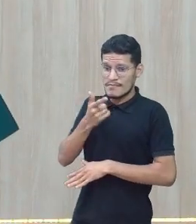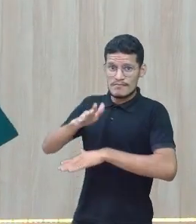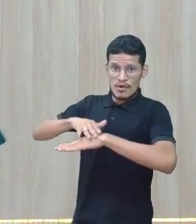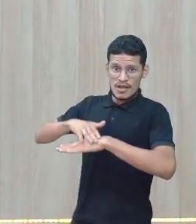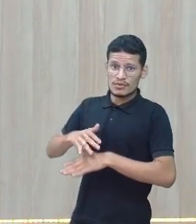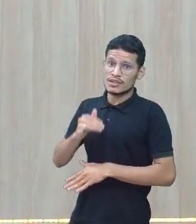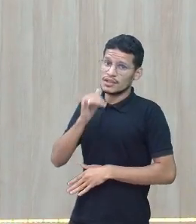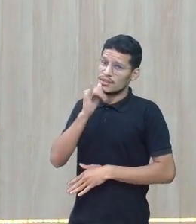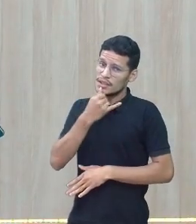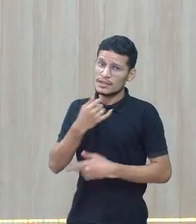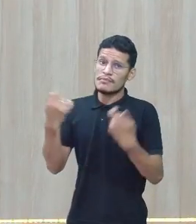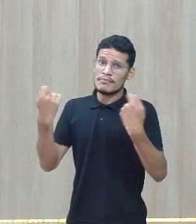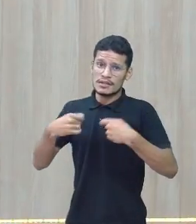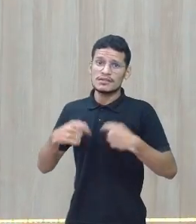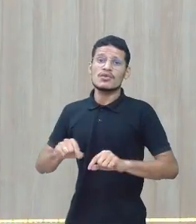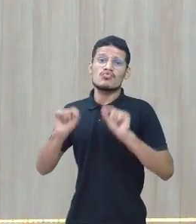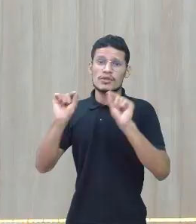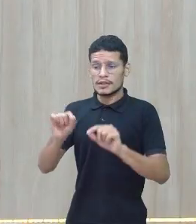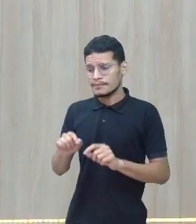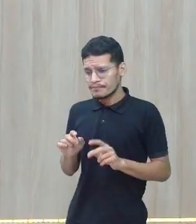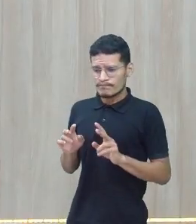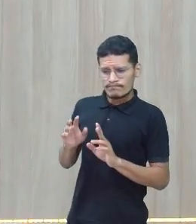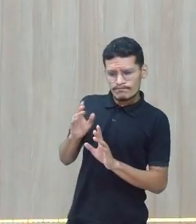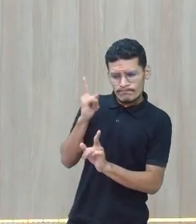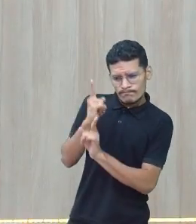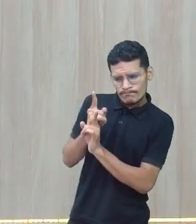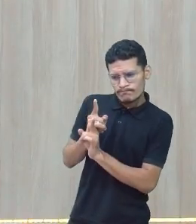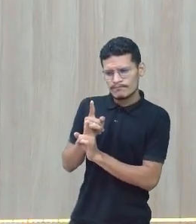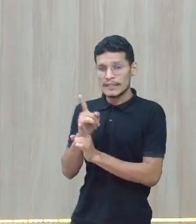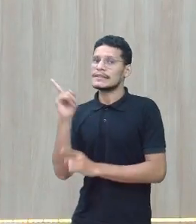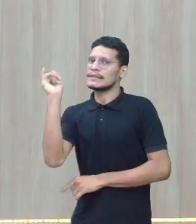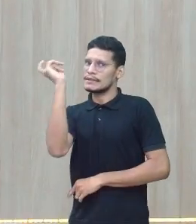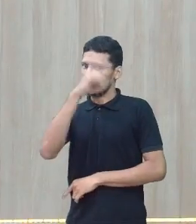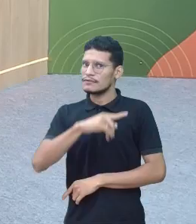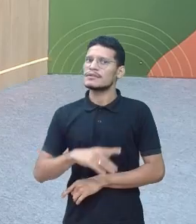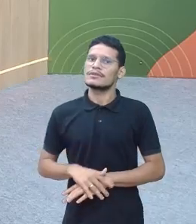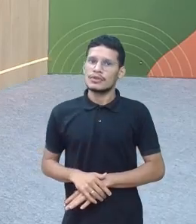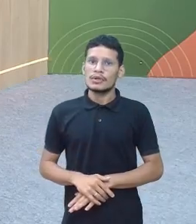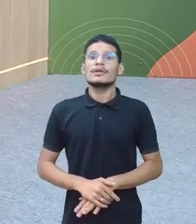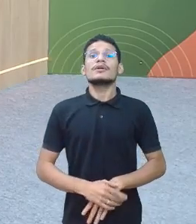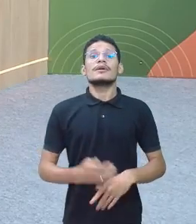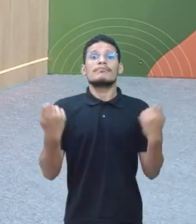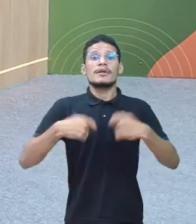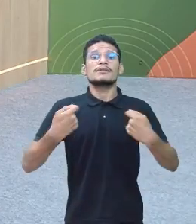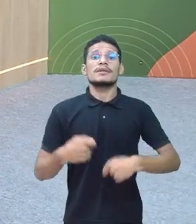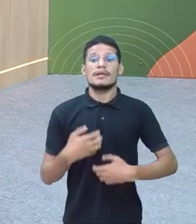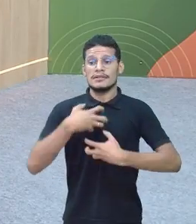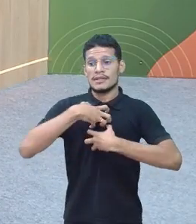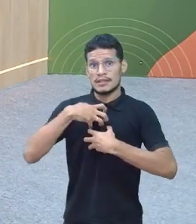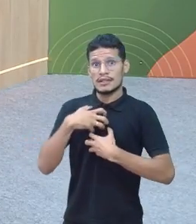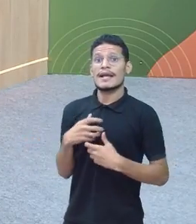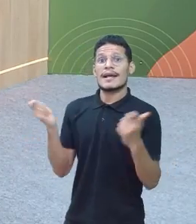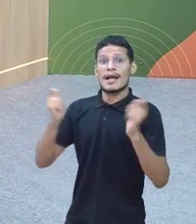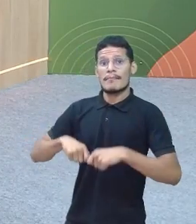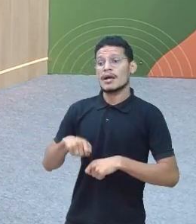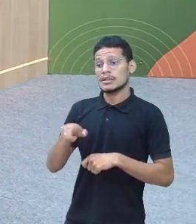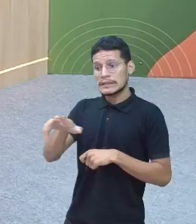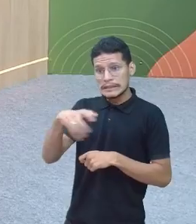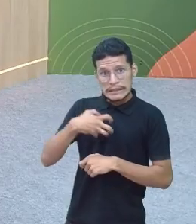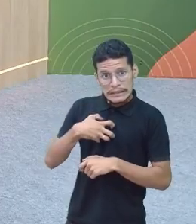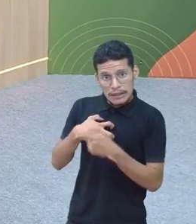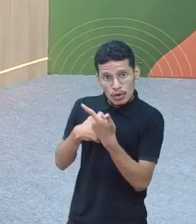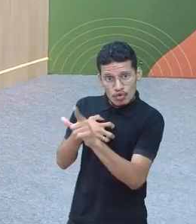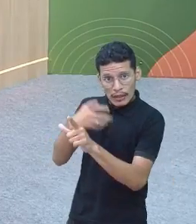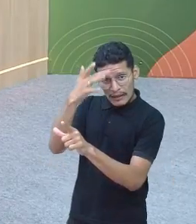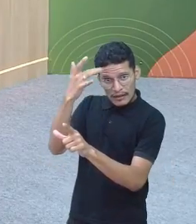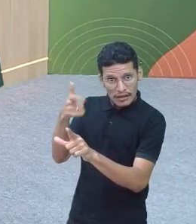né? Requer tato, requer traquejo. Isso significa que é necessário sensibilidade para lidar com a dor do outro, inclusive quando for